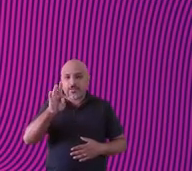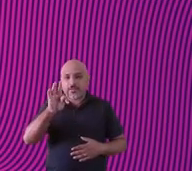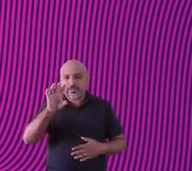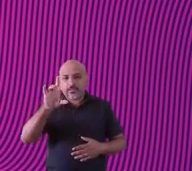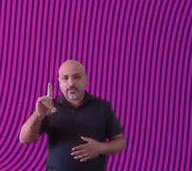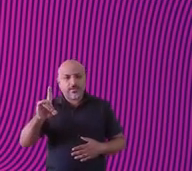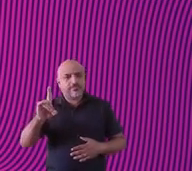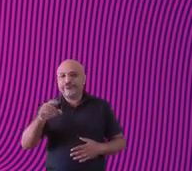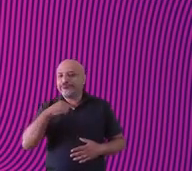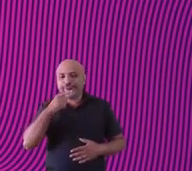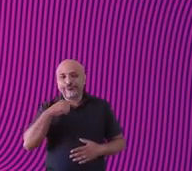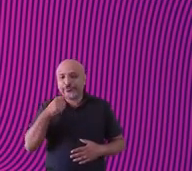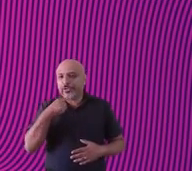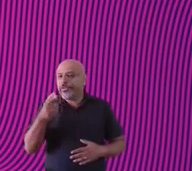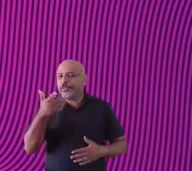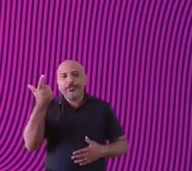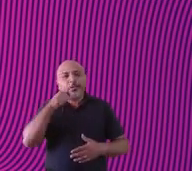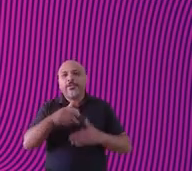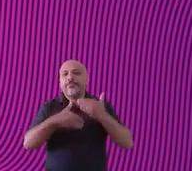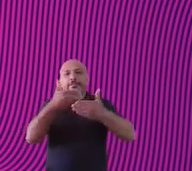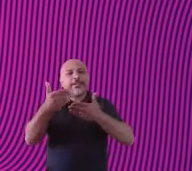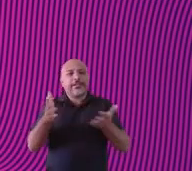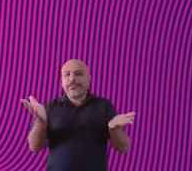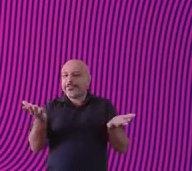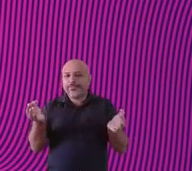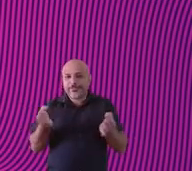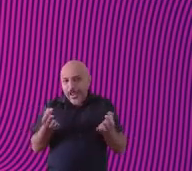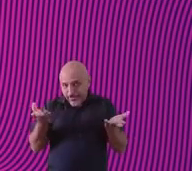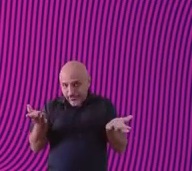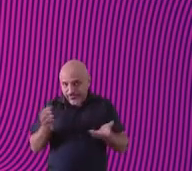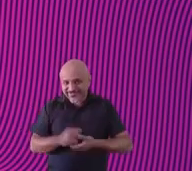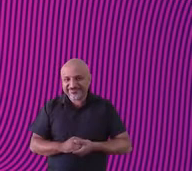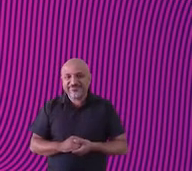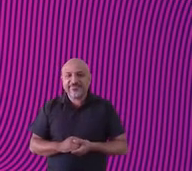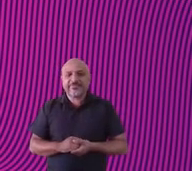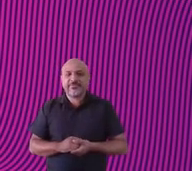então assim não haveria nenhuma vantagem da Serra